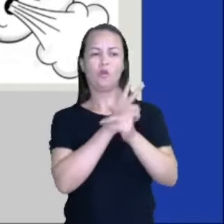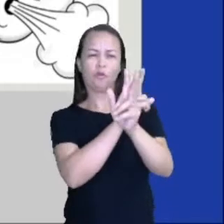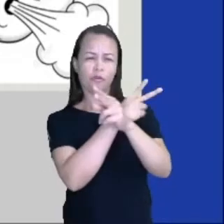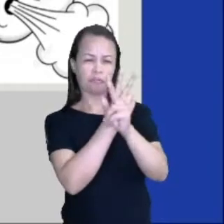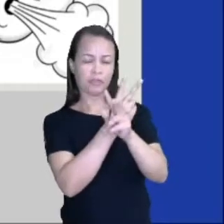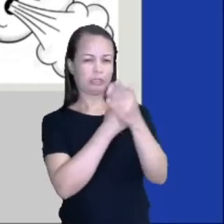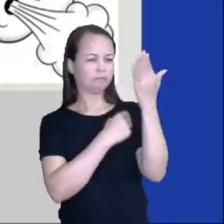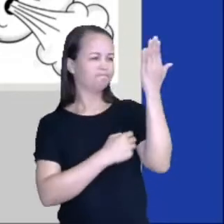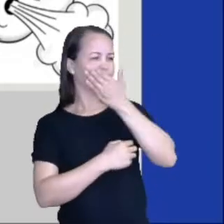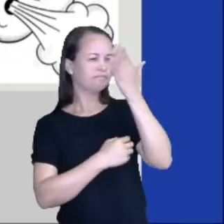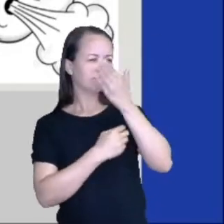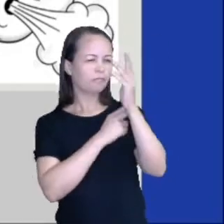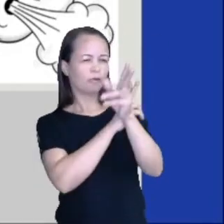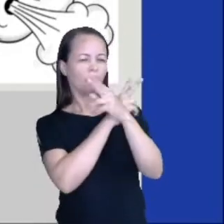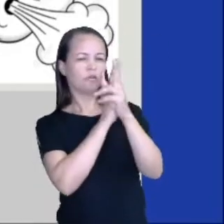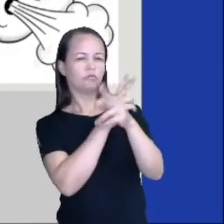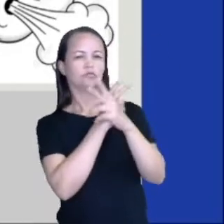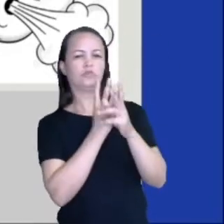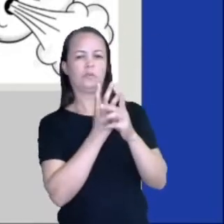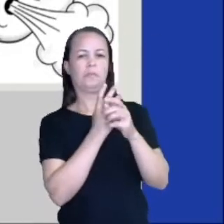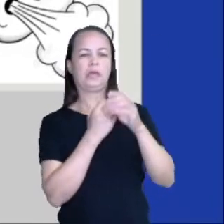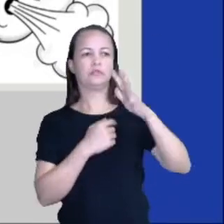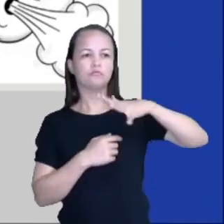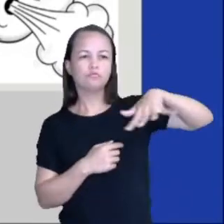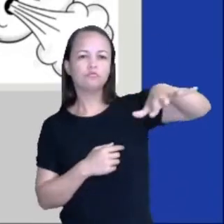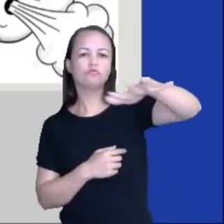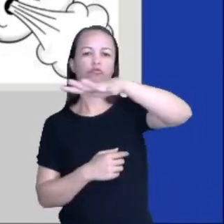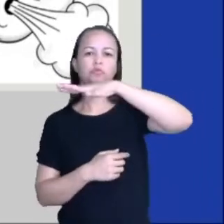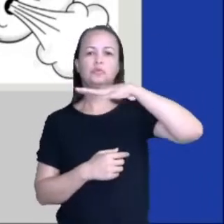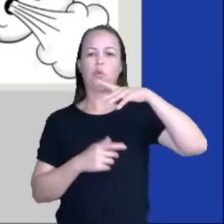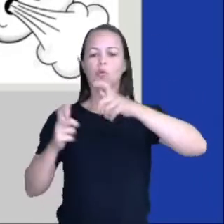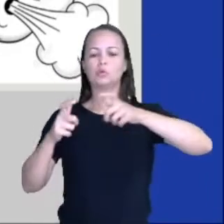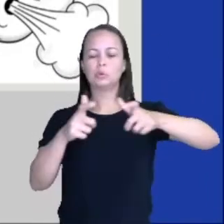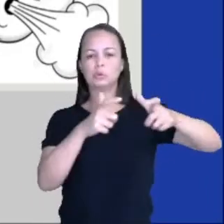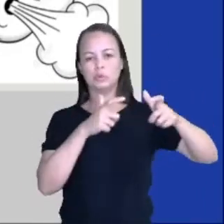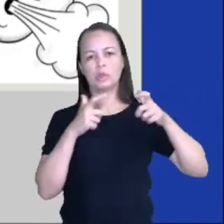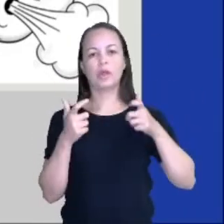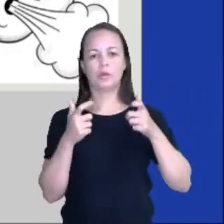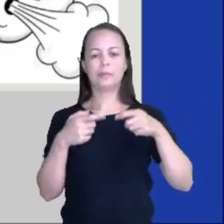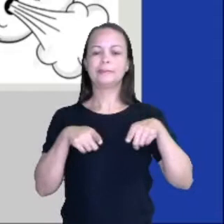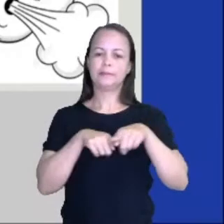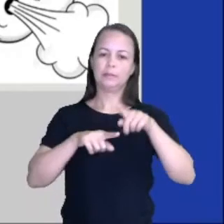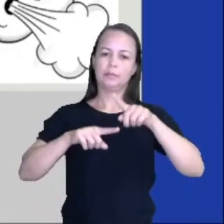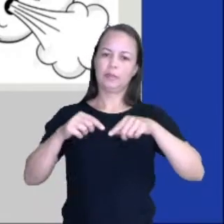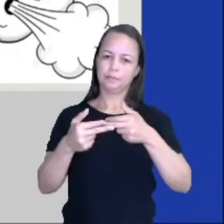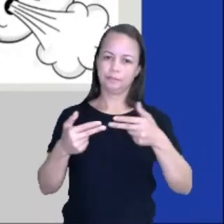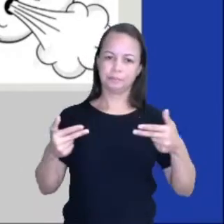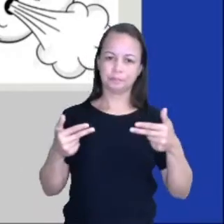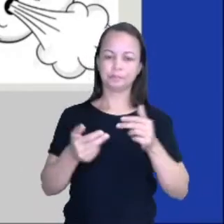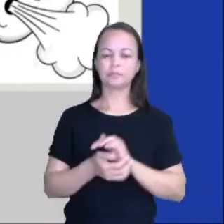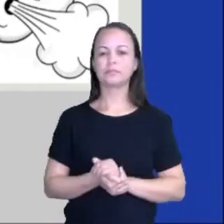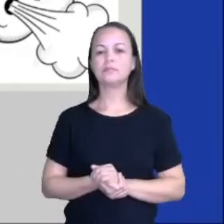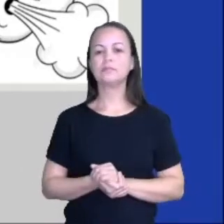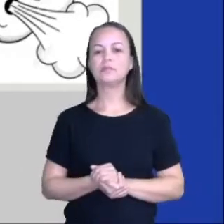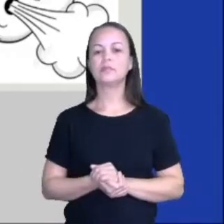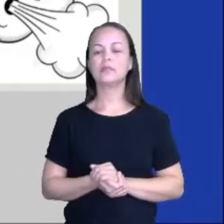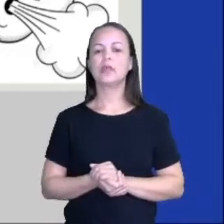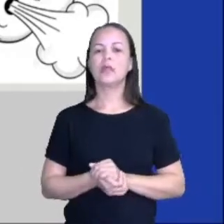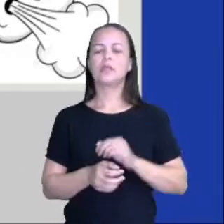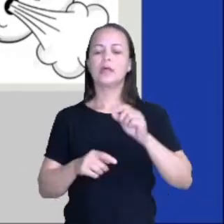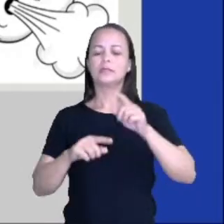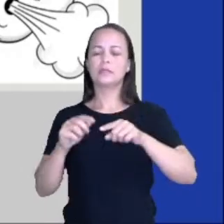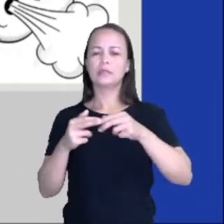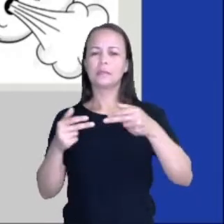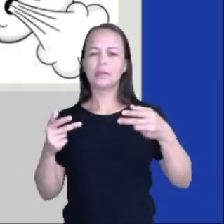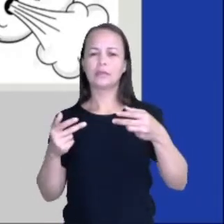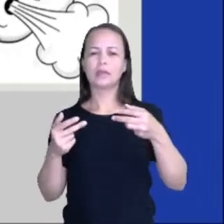não veja, mas o vento ele está aqui, em todas as partes. E ele também é uma matéria. É possível medir a matéria com